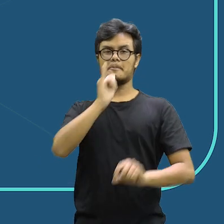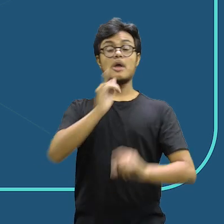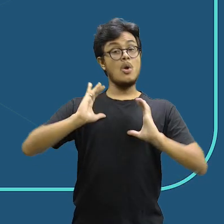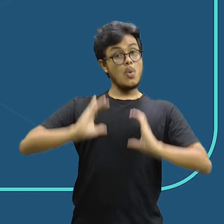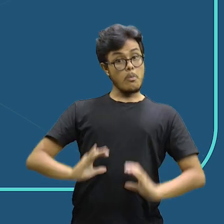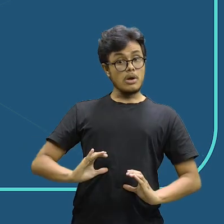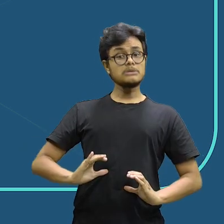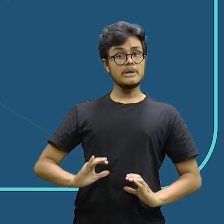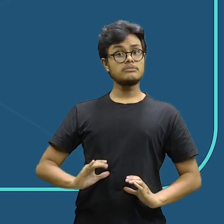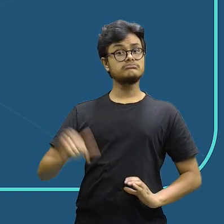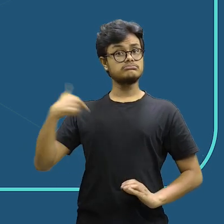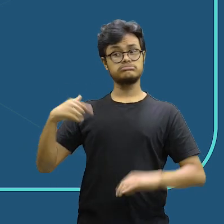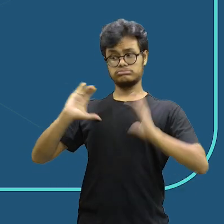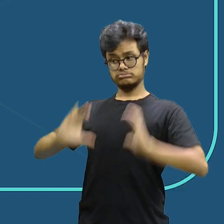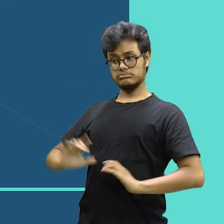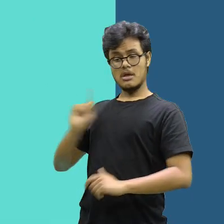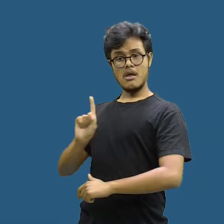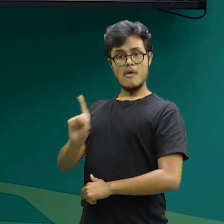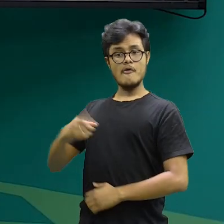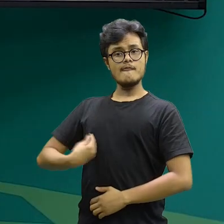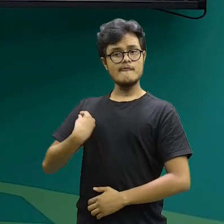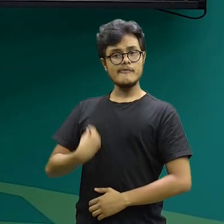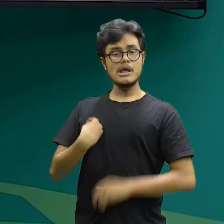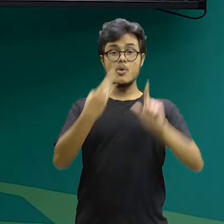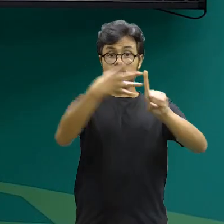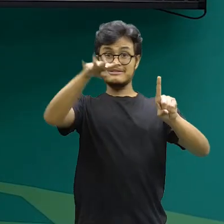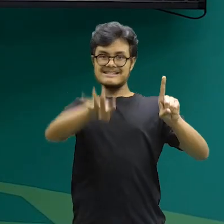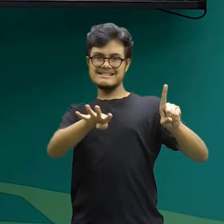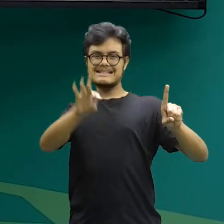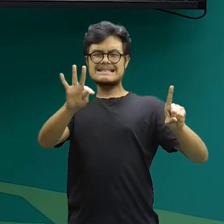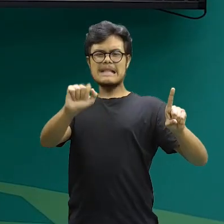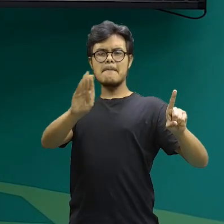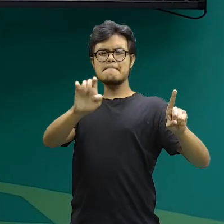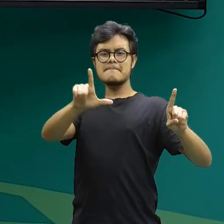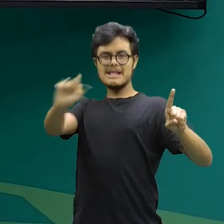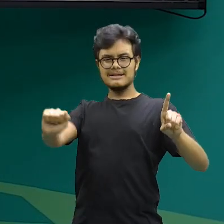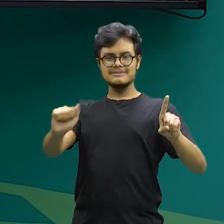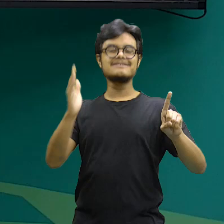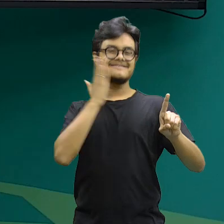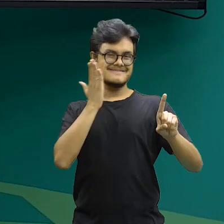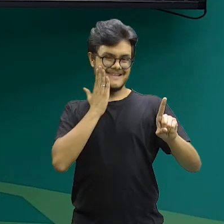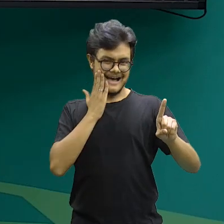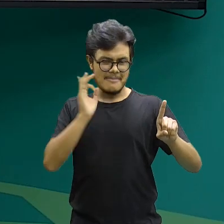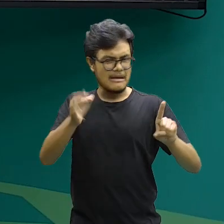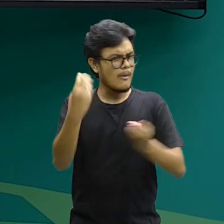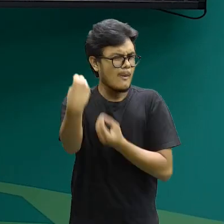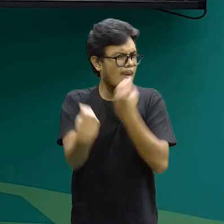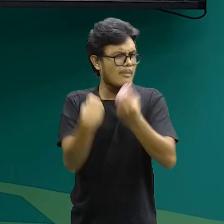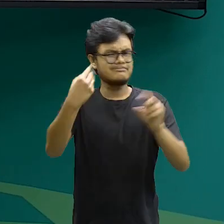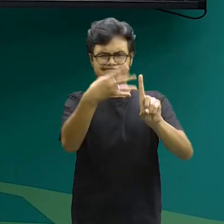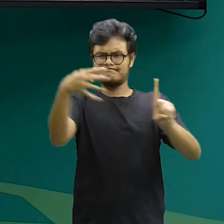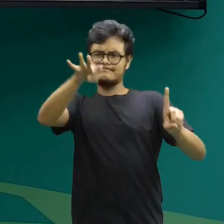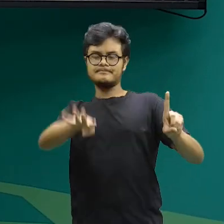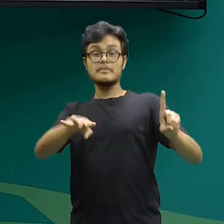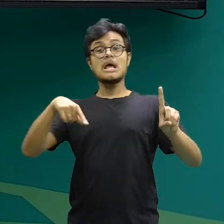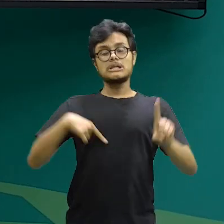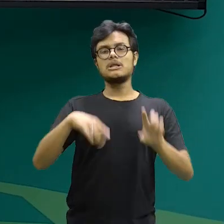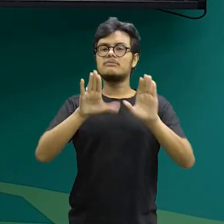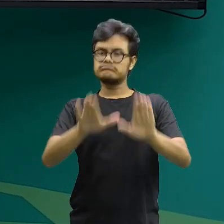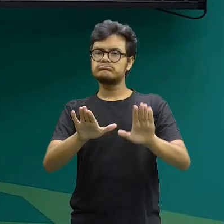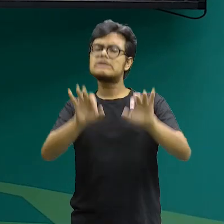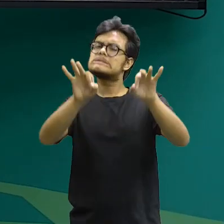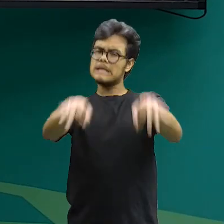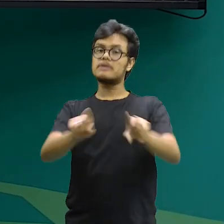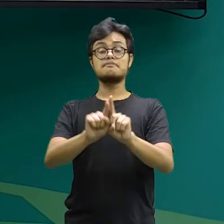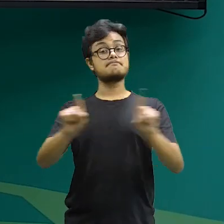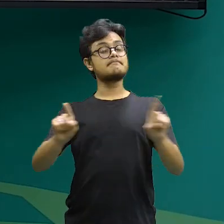comportamental, que é justamente a tabelinha, A tabelinha, você sabe como é que é a tabelinha. Gente, a tabelinha, ela dá certo sim,